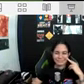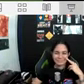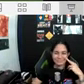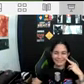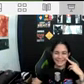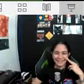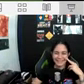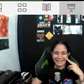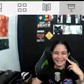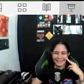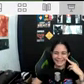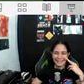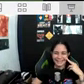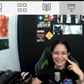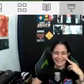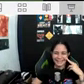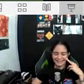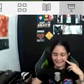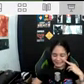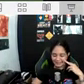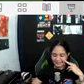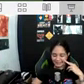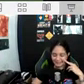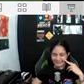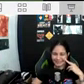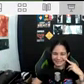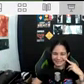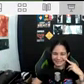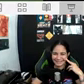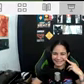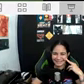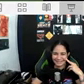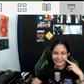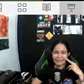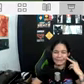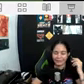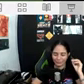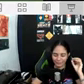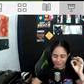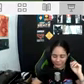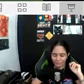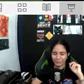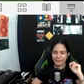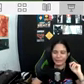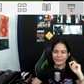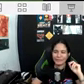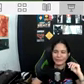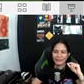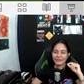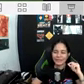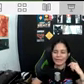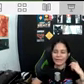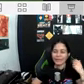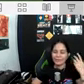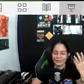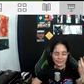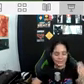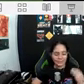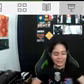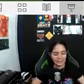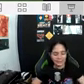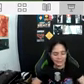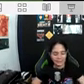se for em relação a isso. Mas utilidade eu não vejo ainda não. Então, quem poderia sugerir aí